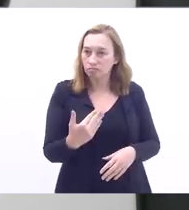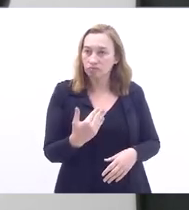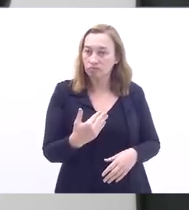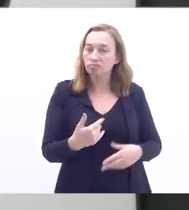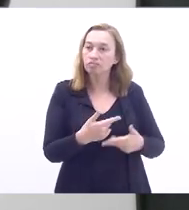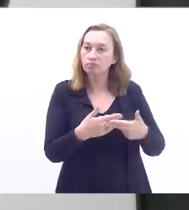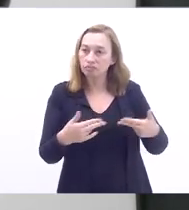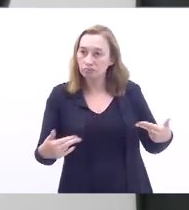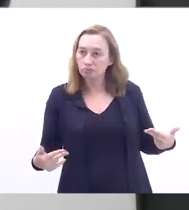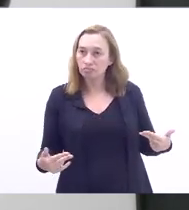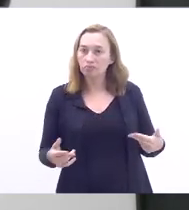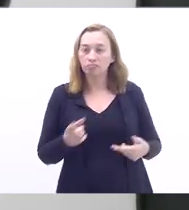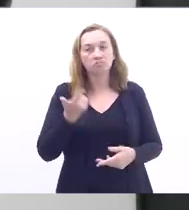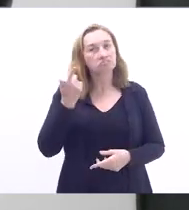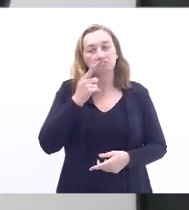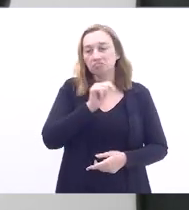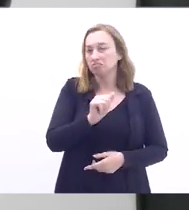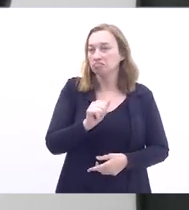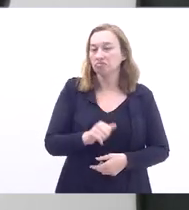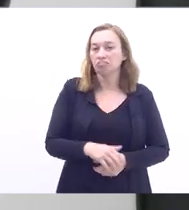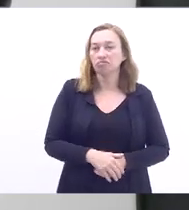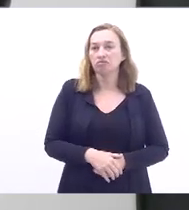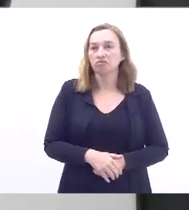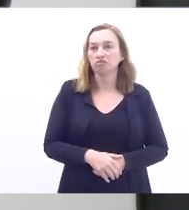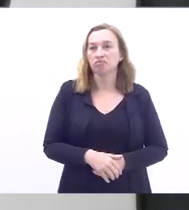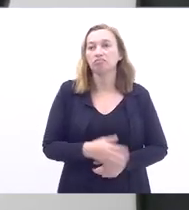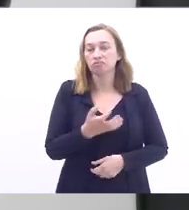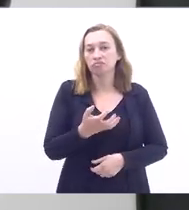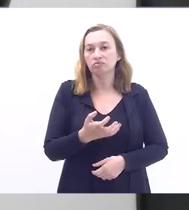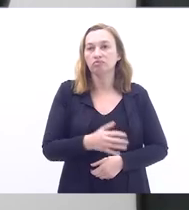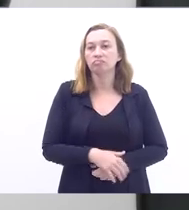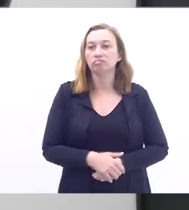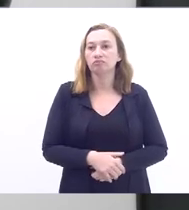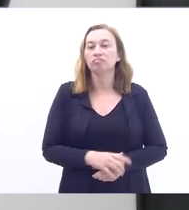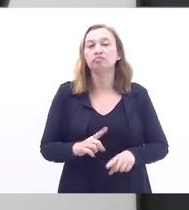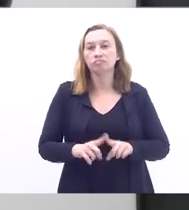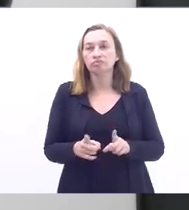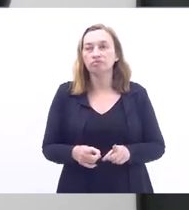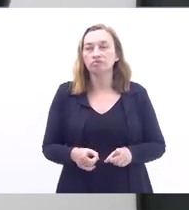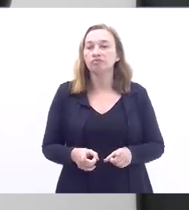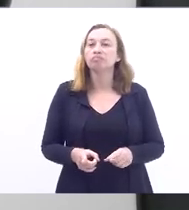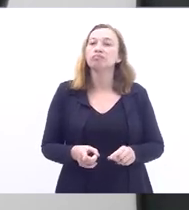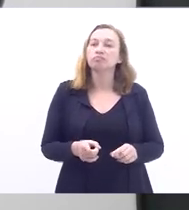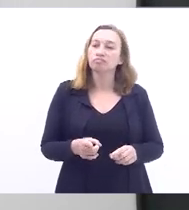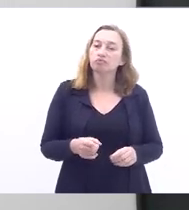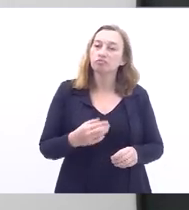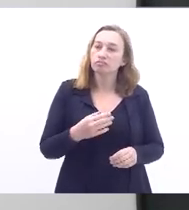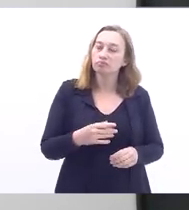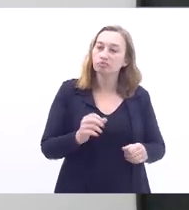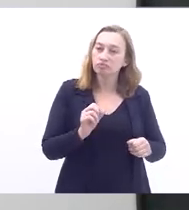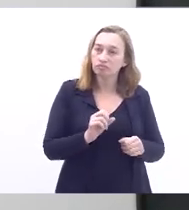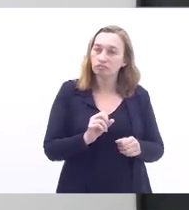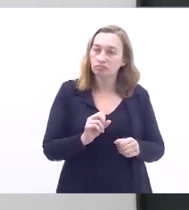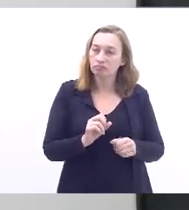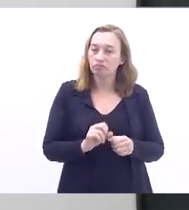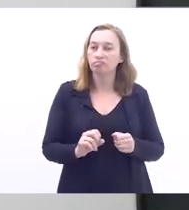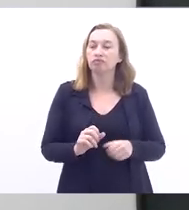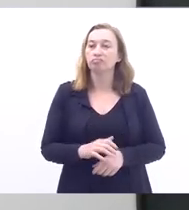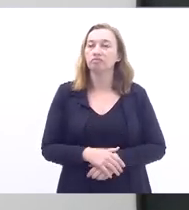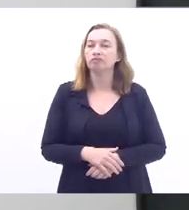muita das vezes a gente não consegue atingir aquela que a gente aqui mas recurso foram colocados para que isso acontecesse